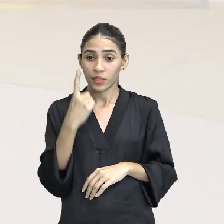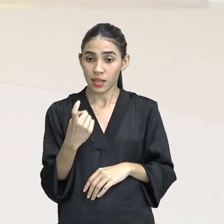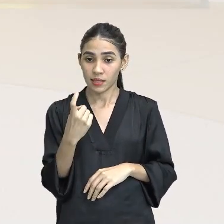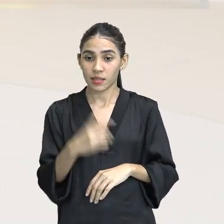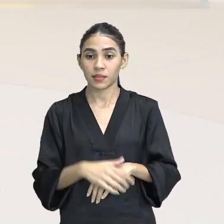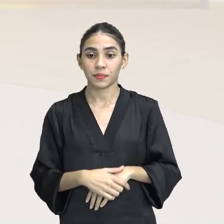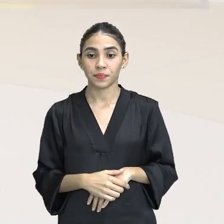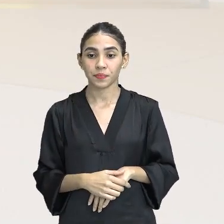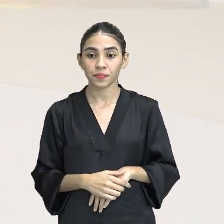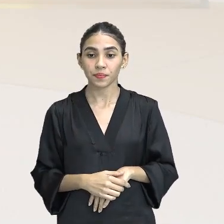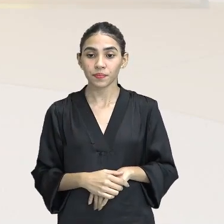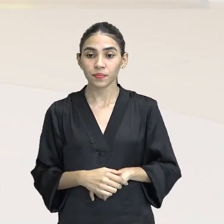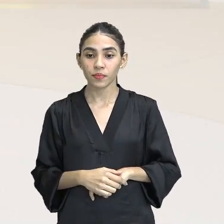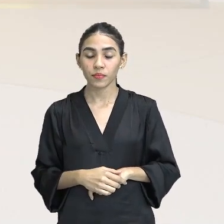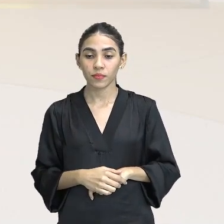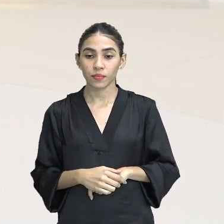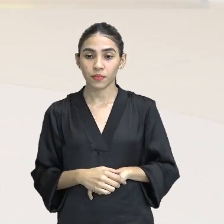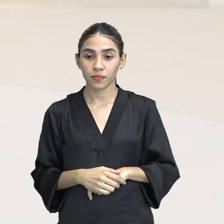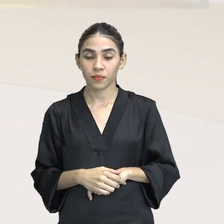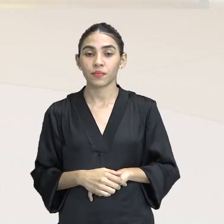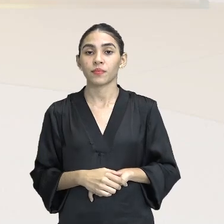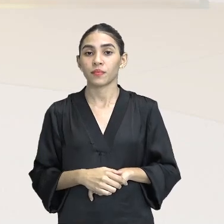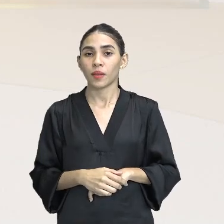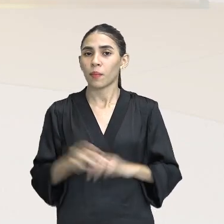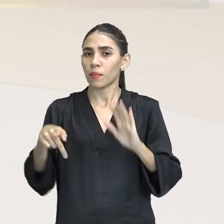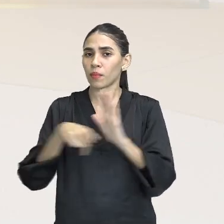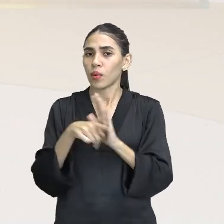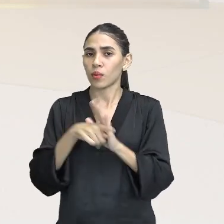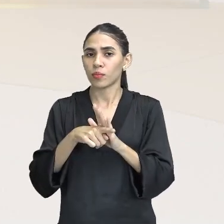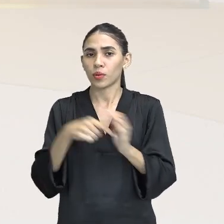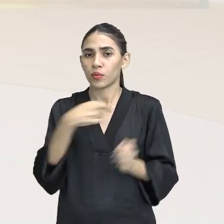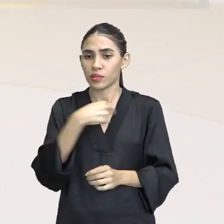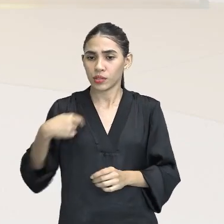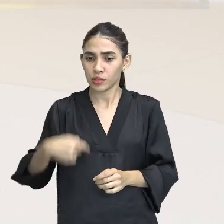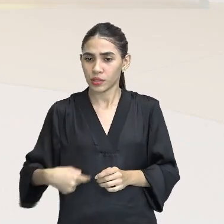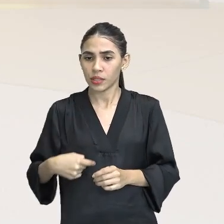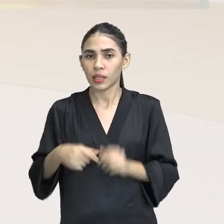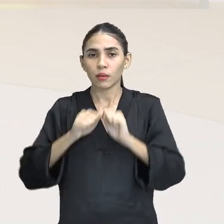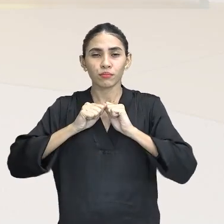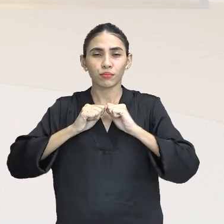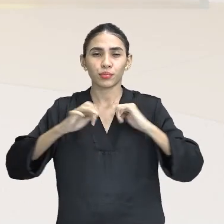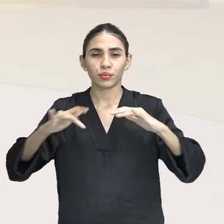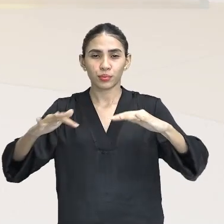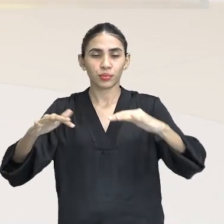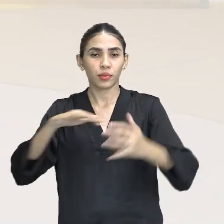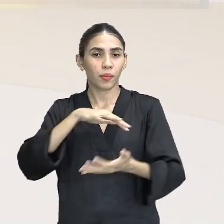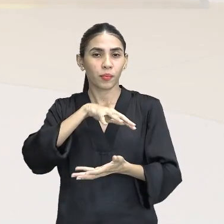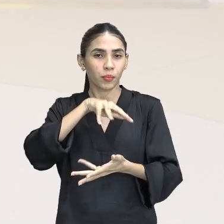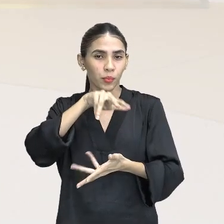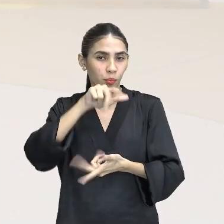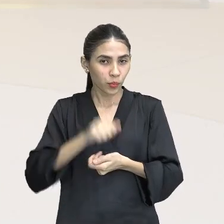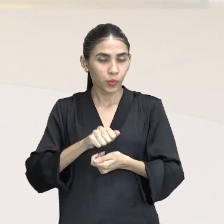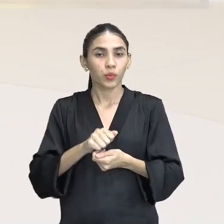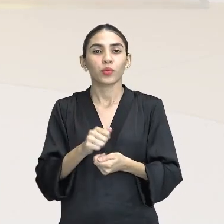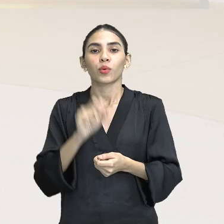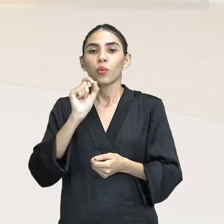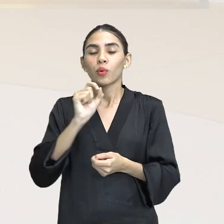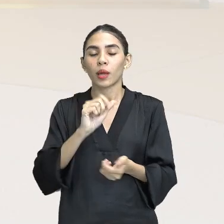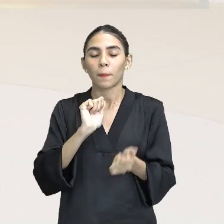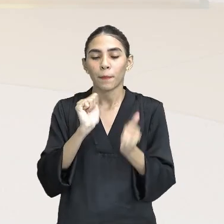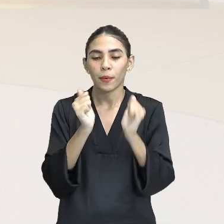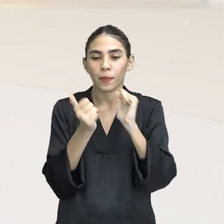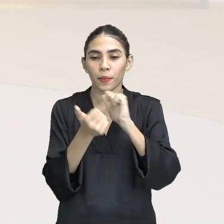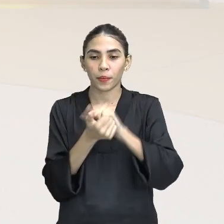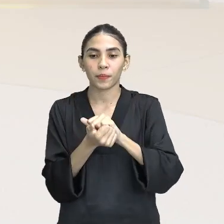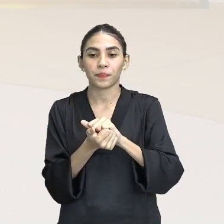dar continuidade aqui, é que veio lá da China e tomou conta do mundo todo. Exatamente. Né? O mundo todo foi se adaptando a